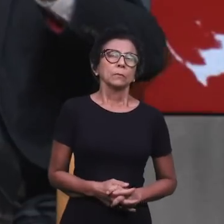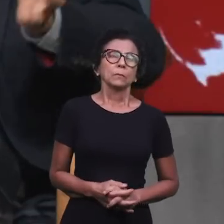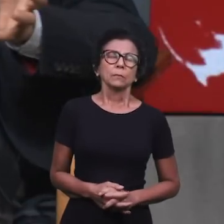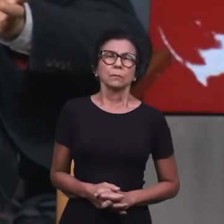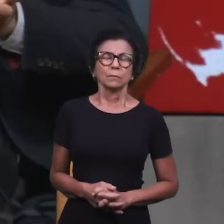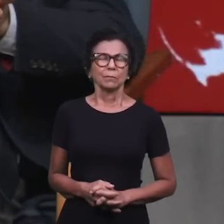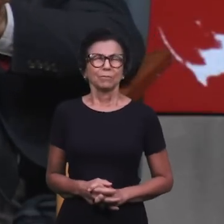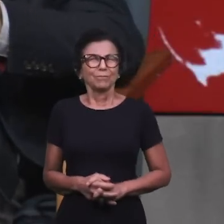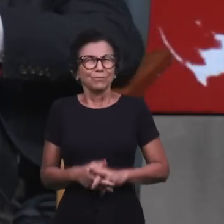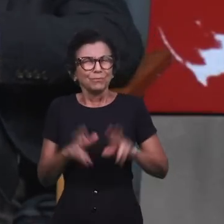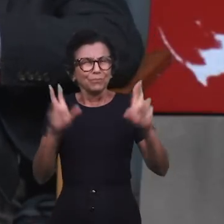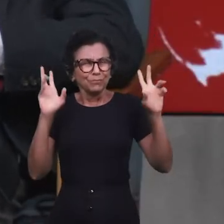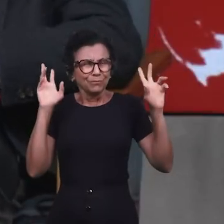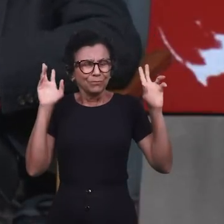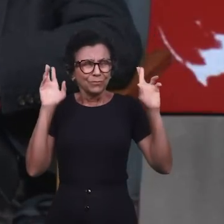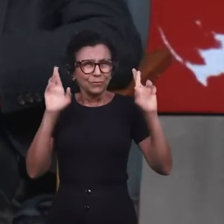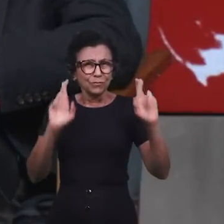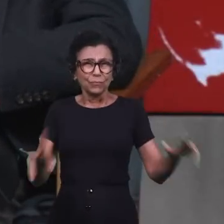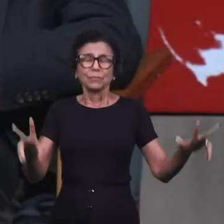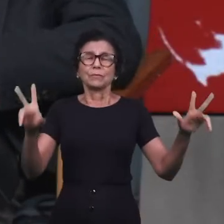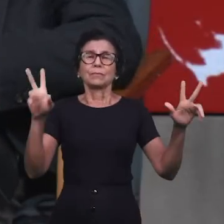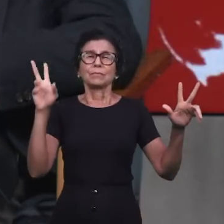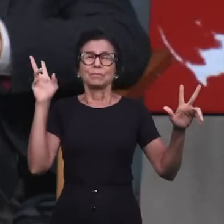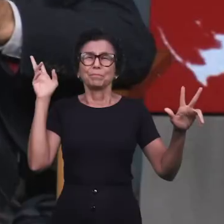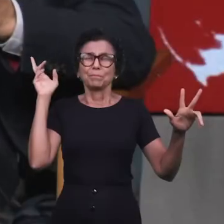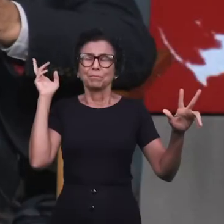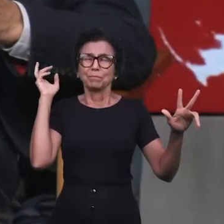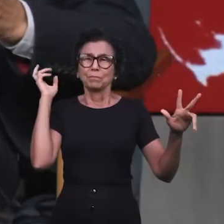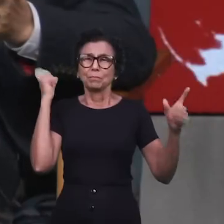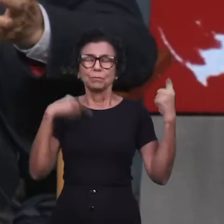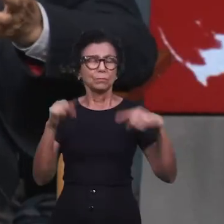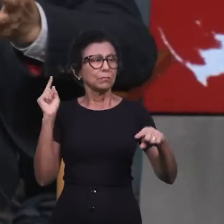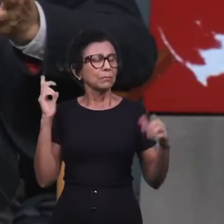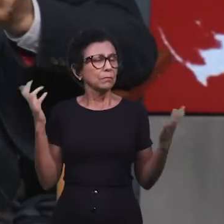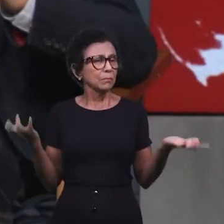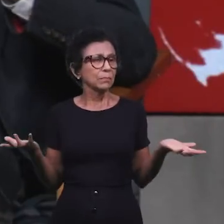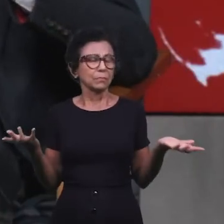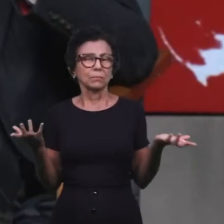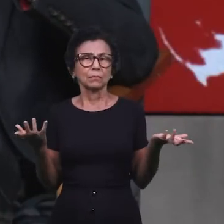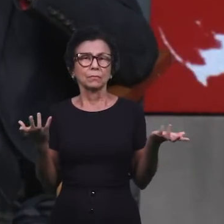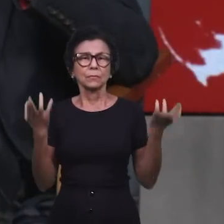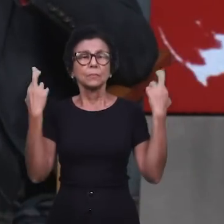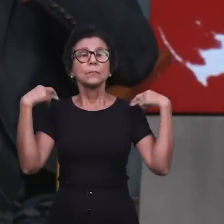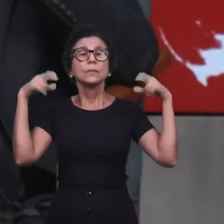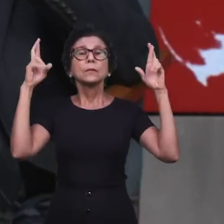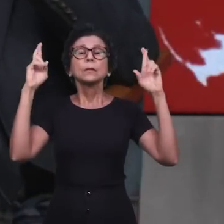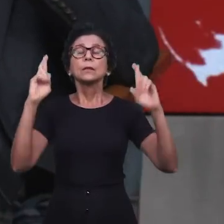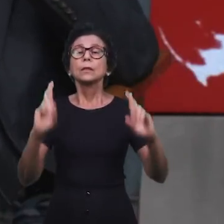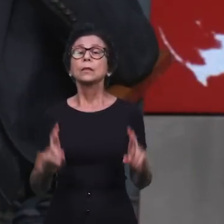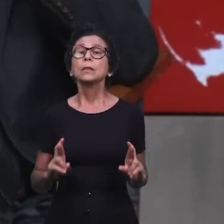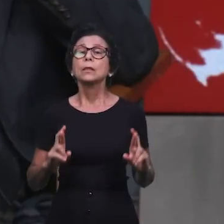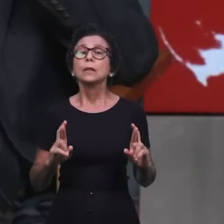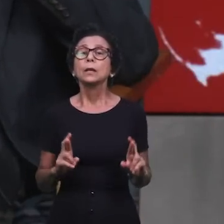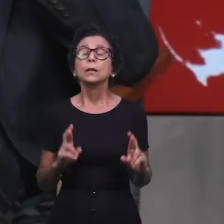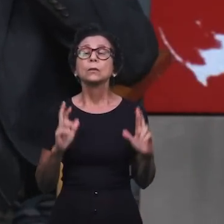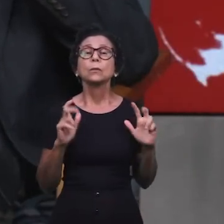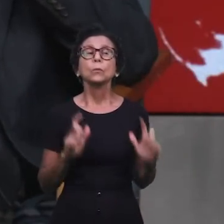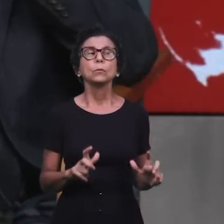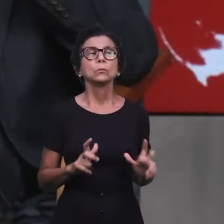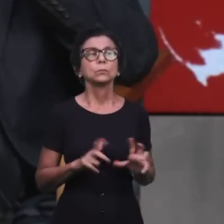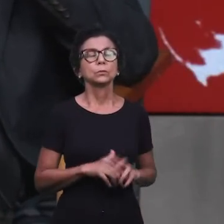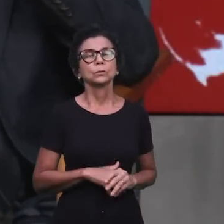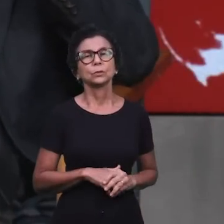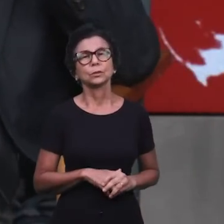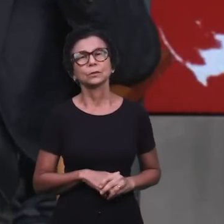tem uma mudança total aí. Mas aonde estava o cordeiro? O cordeiro já tinha sido